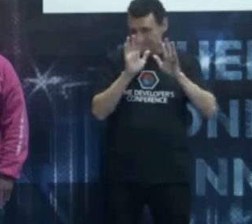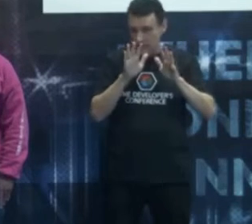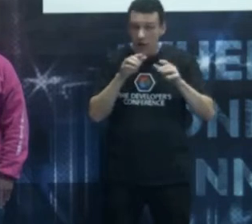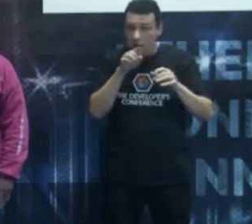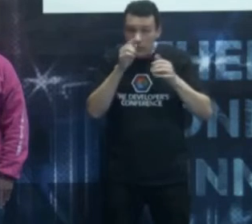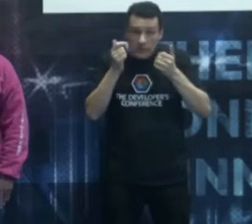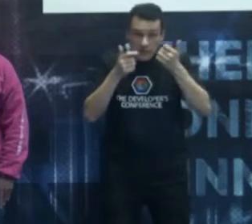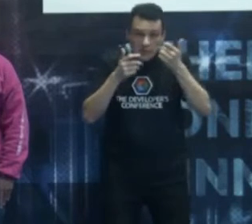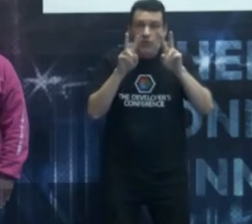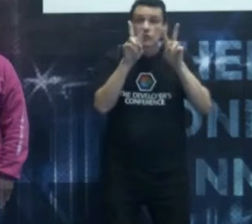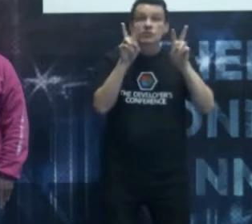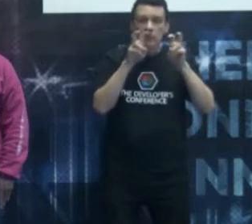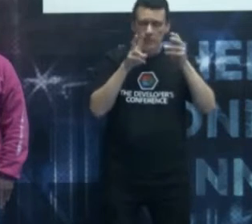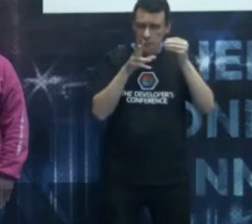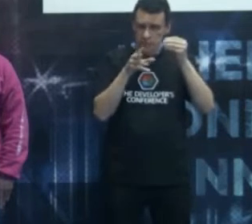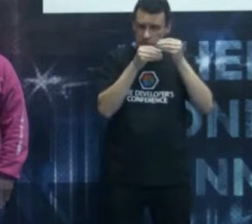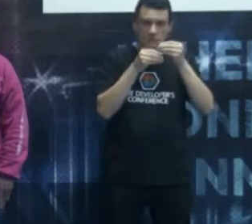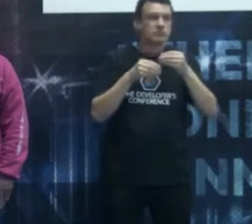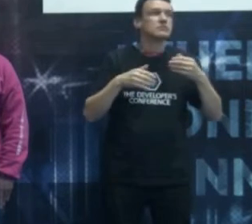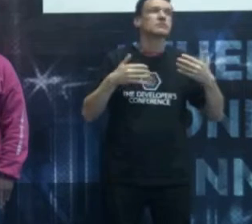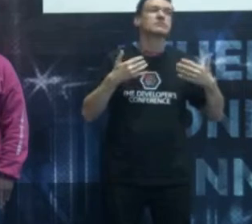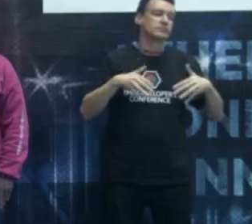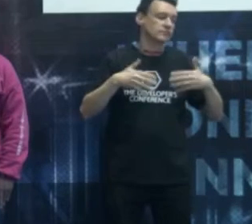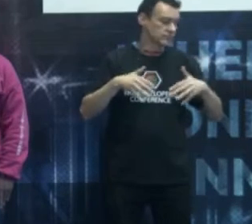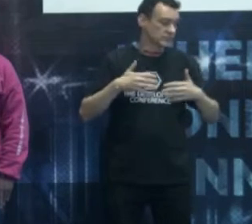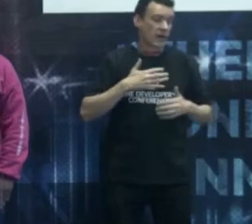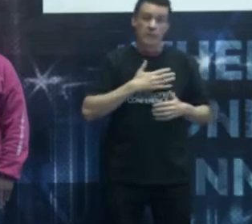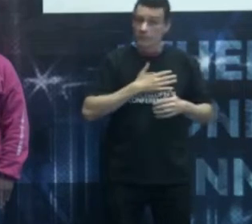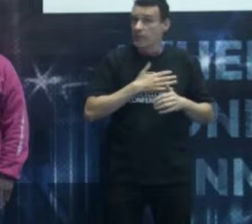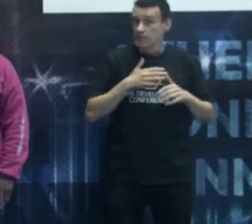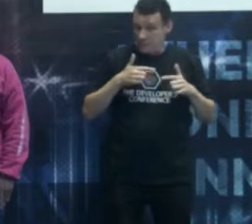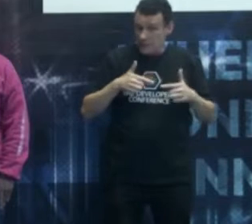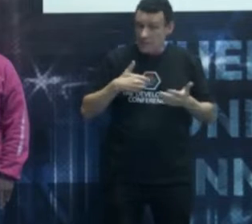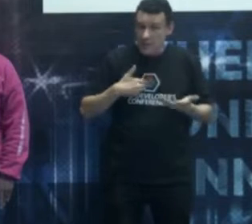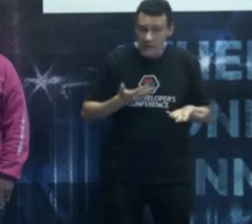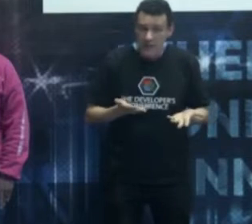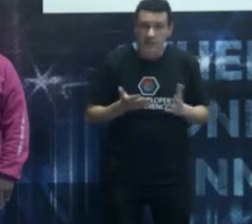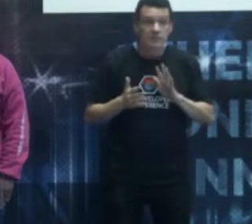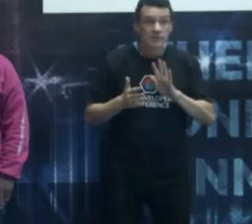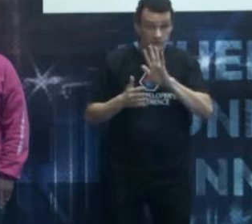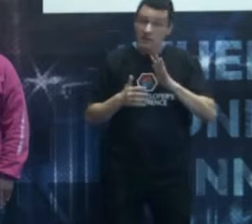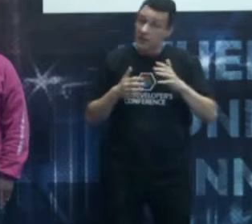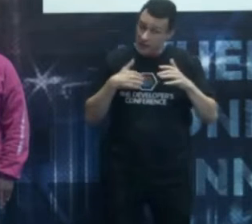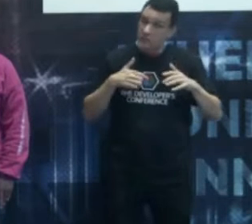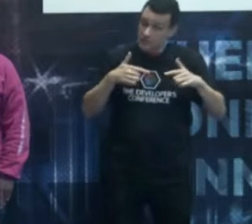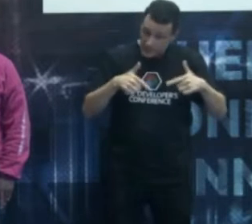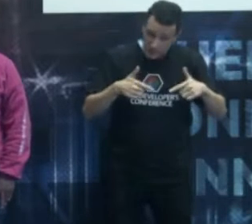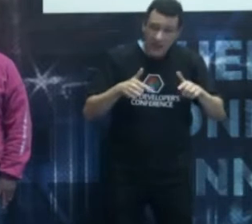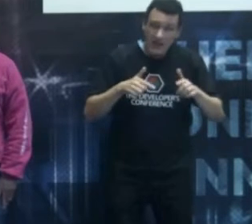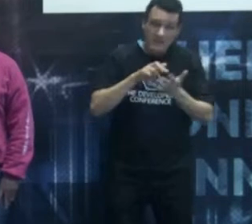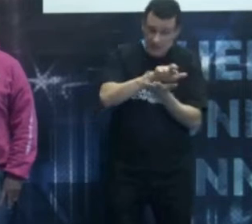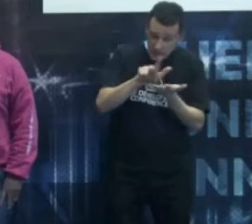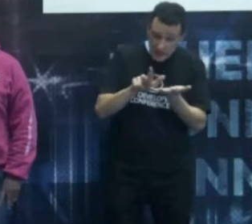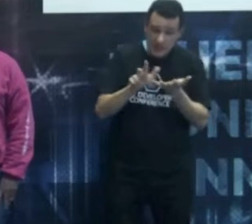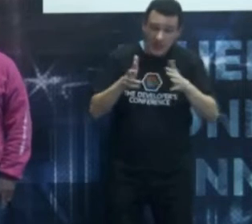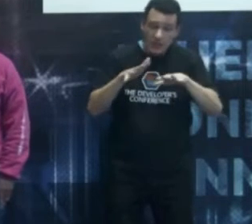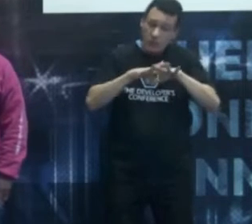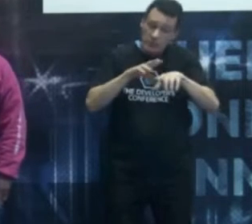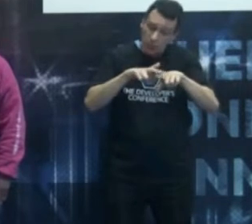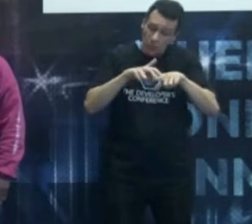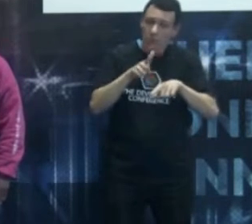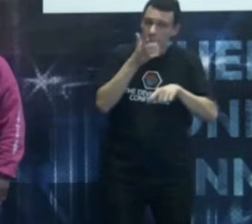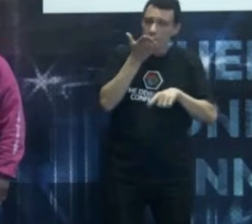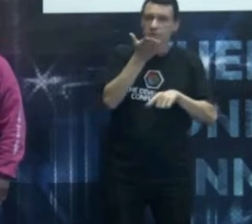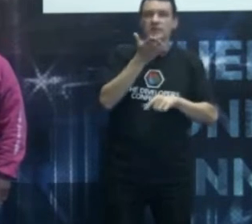essência do meu trabalho e é por isso que eu trabalho com diversidade e inclusão, porque eu acredito que para além de ser fundamental a gente compreender o